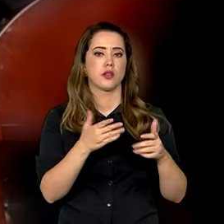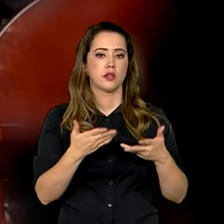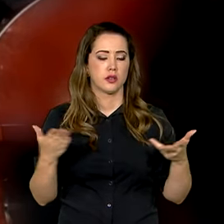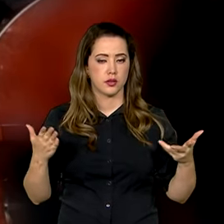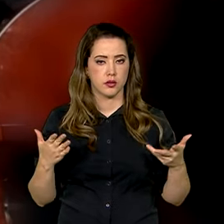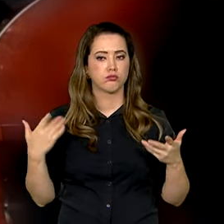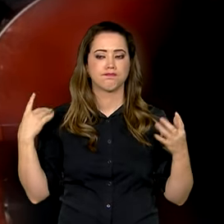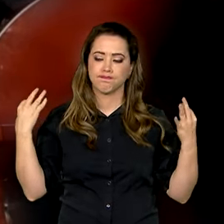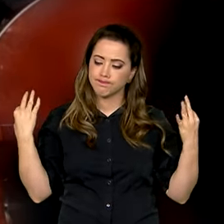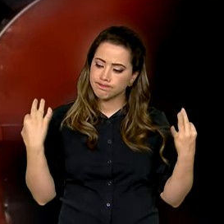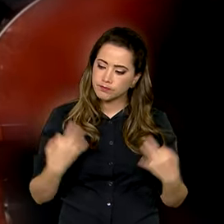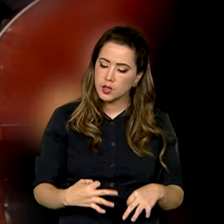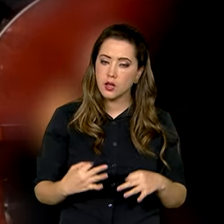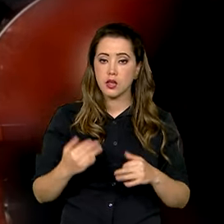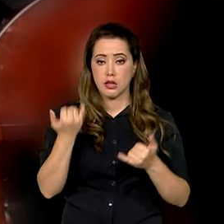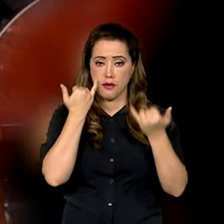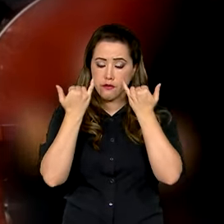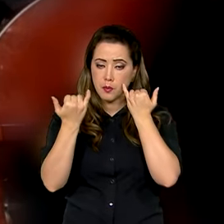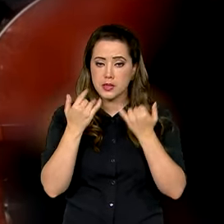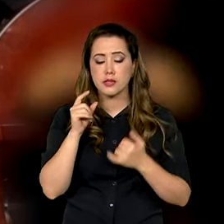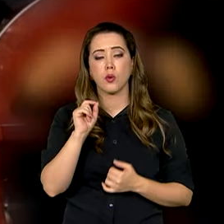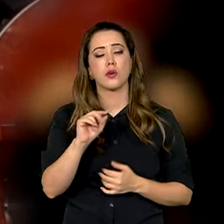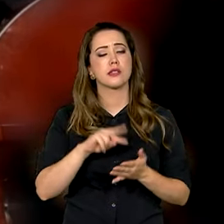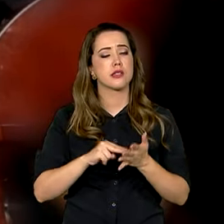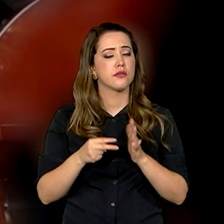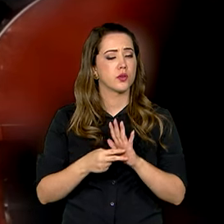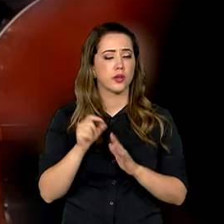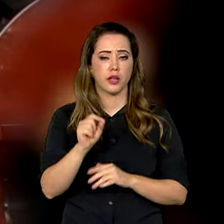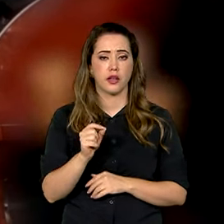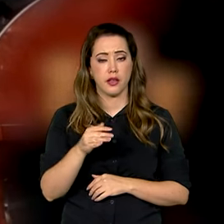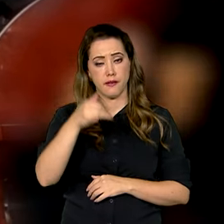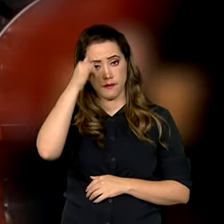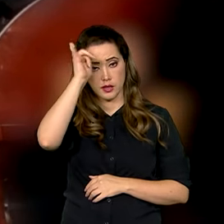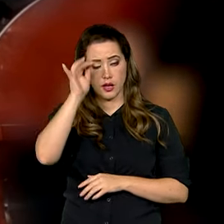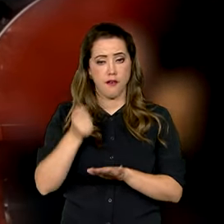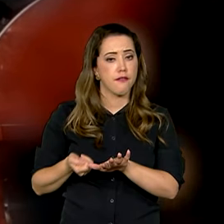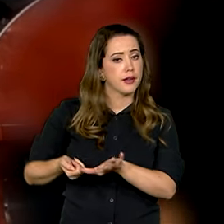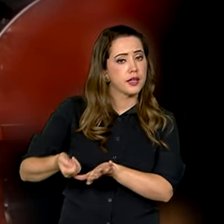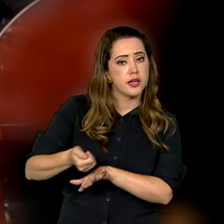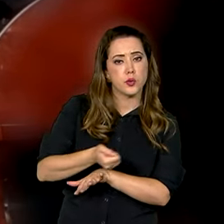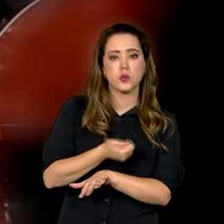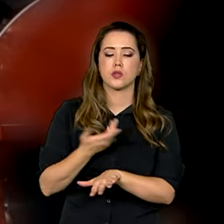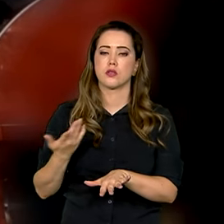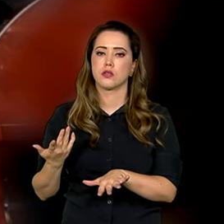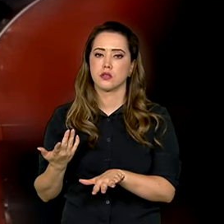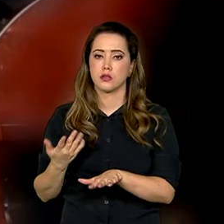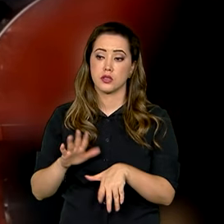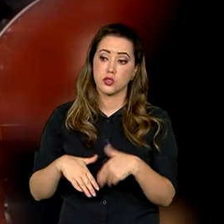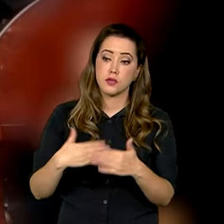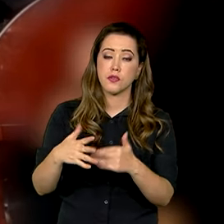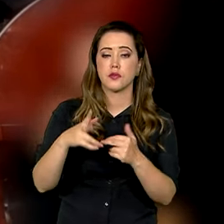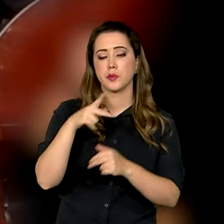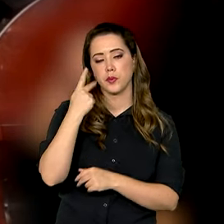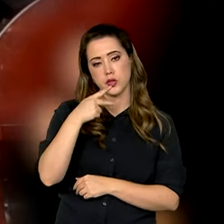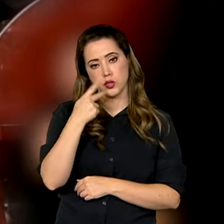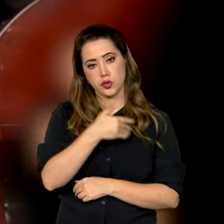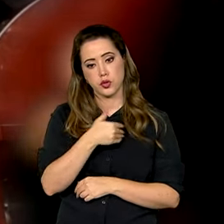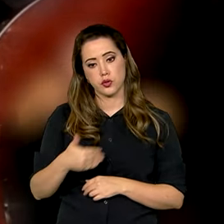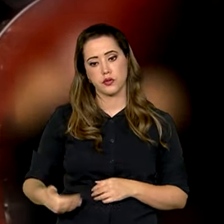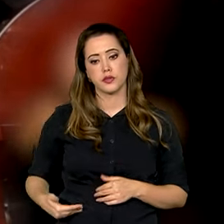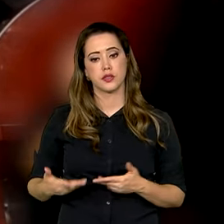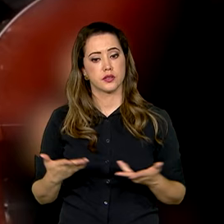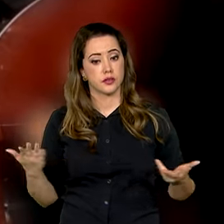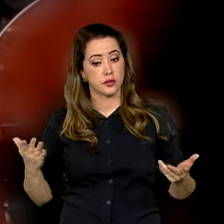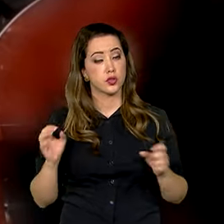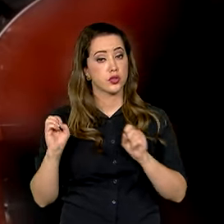de integridade na informação. O que que significa isso? Combate às fake news, desenvolver políticas públicas